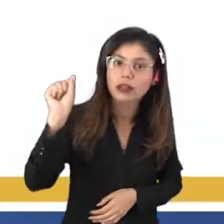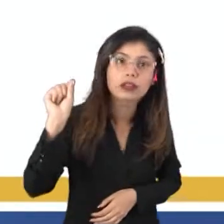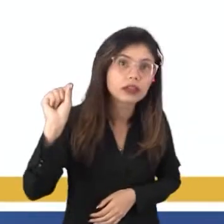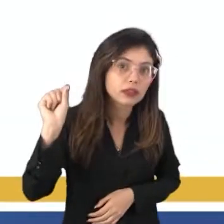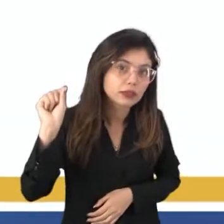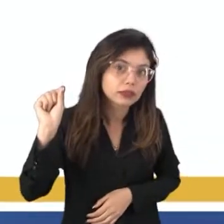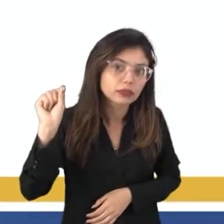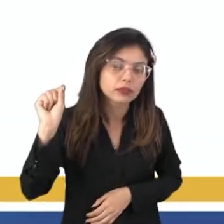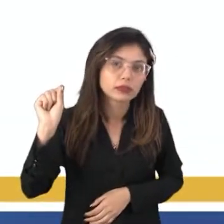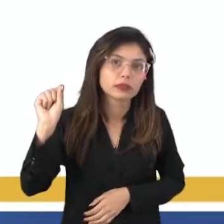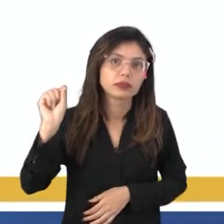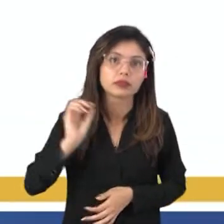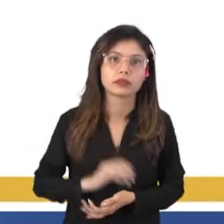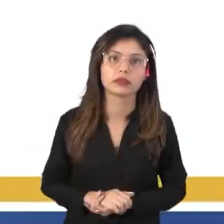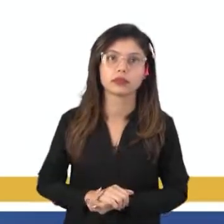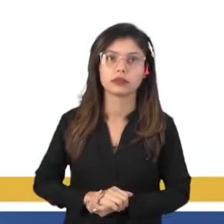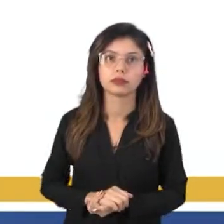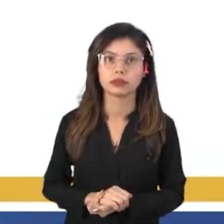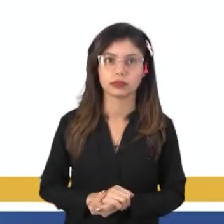correta?